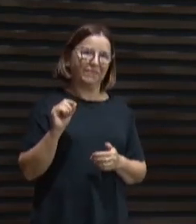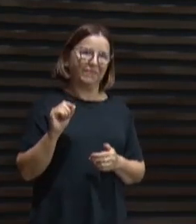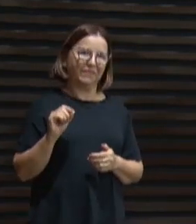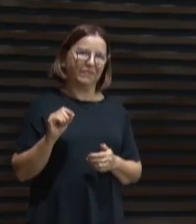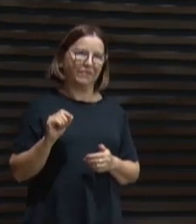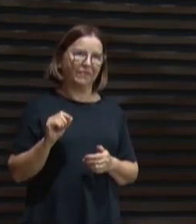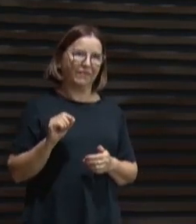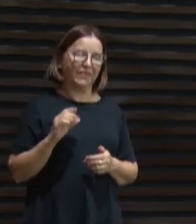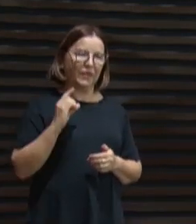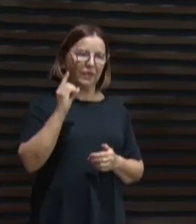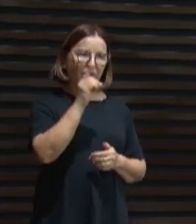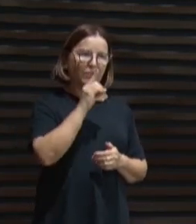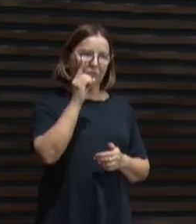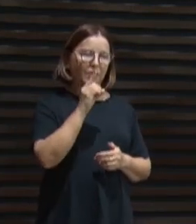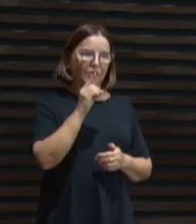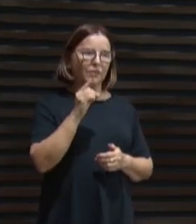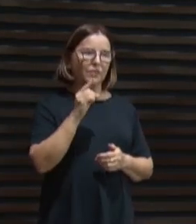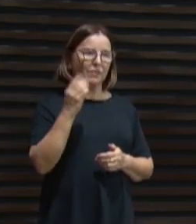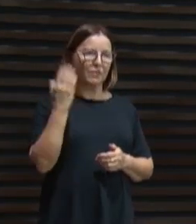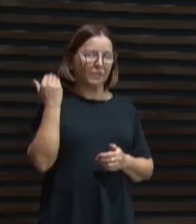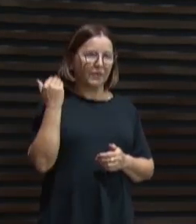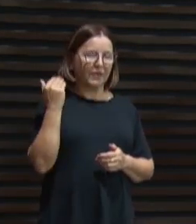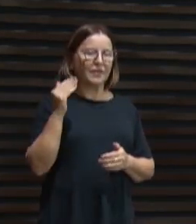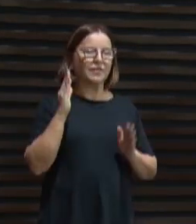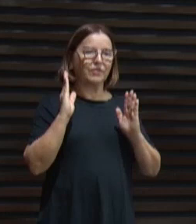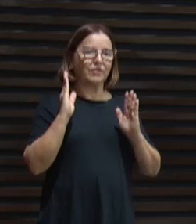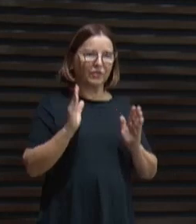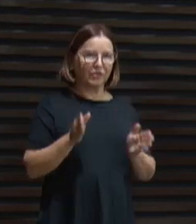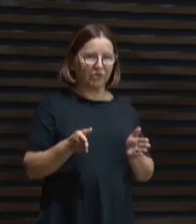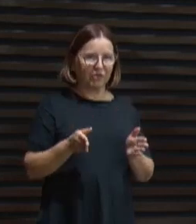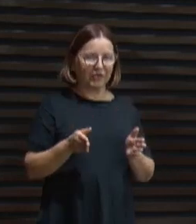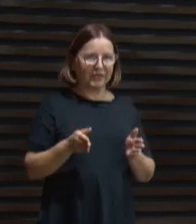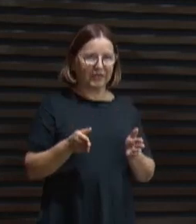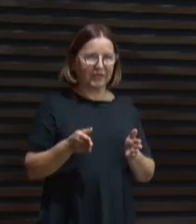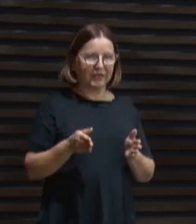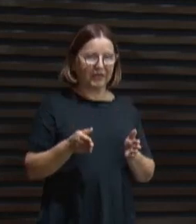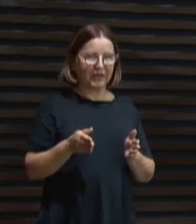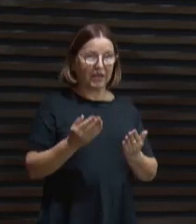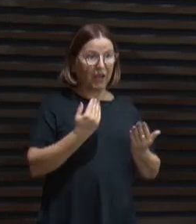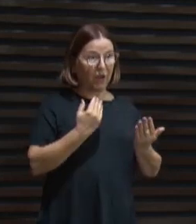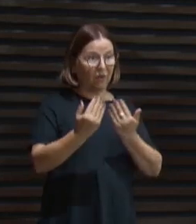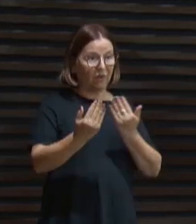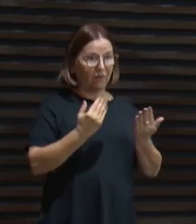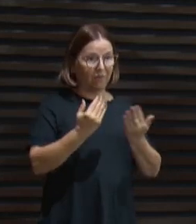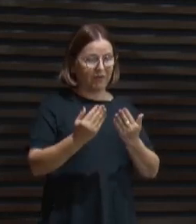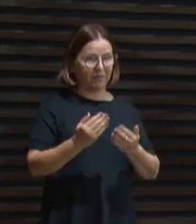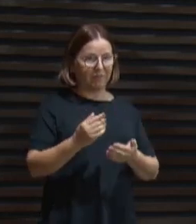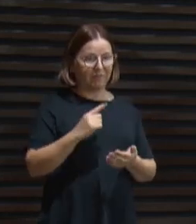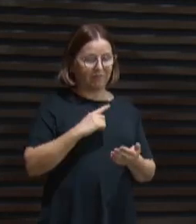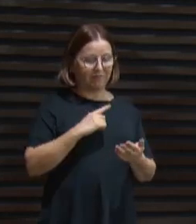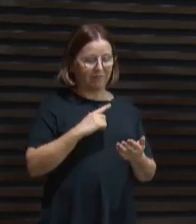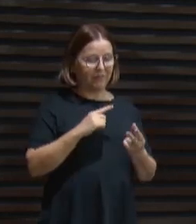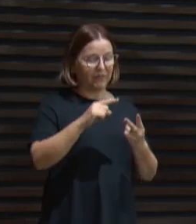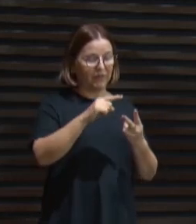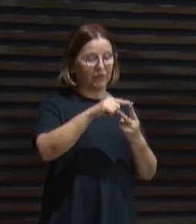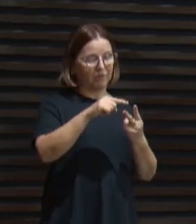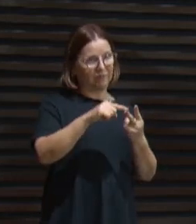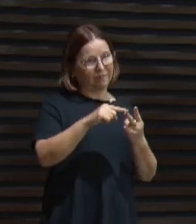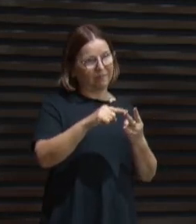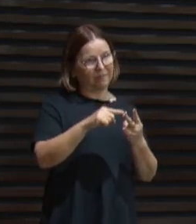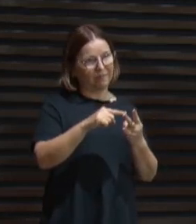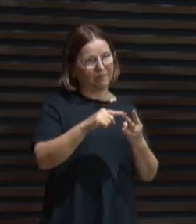domingo passado, nós fizemos as possibilidades. Nós demos duas possibilidades.